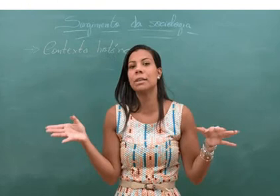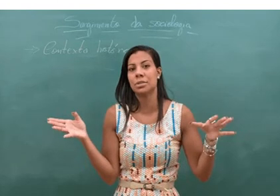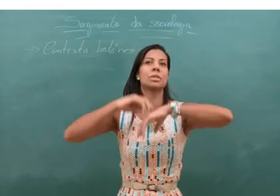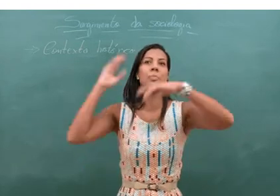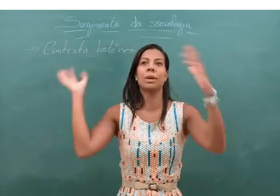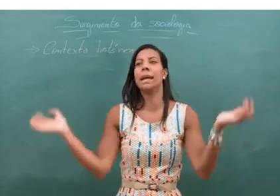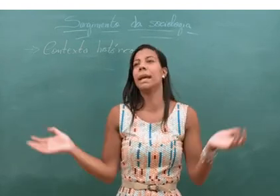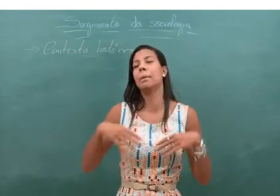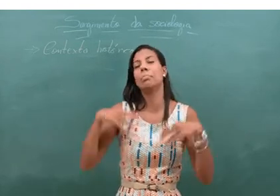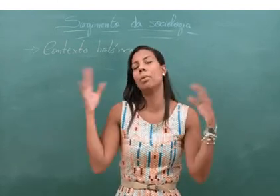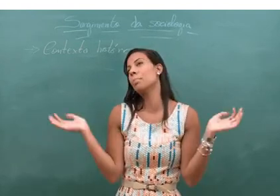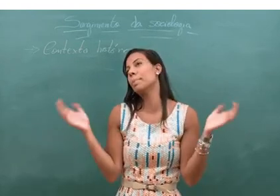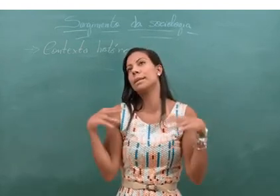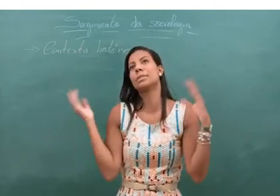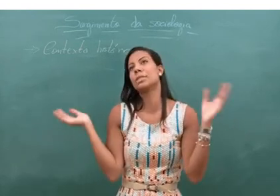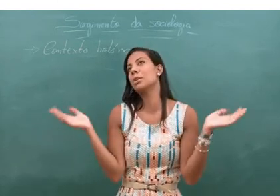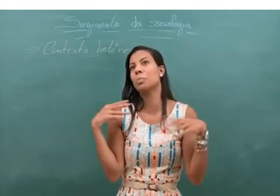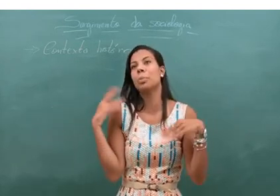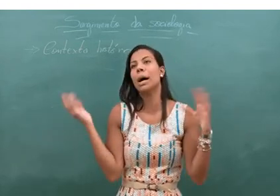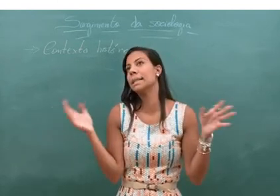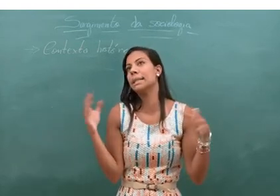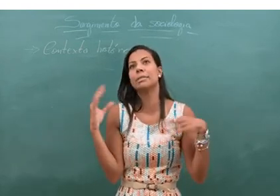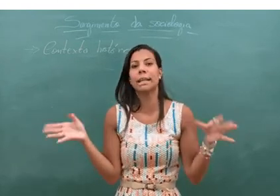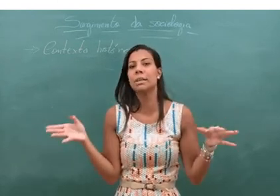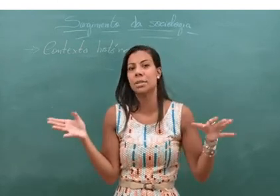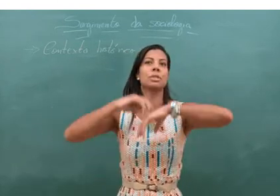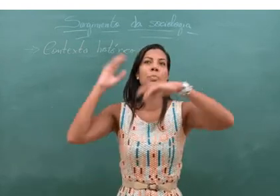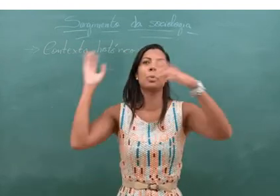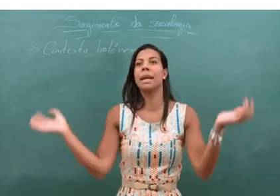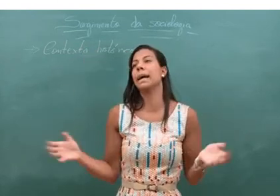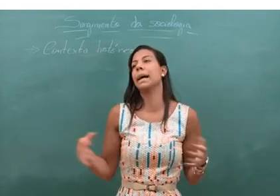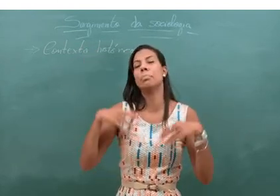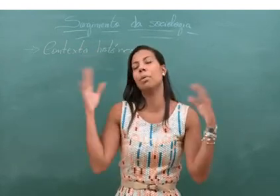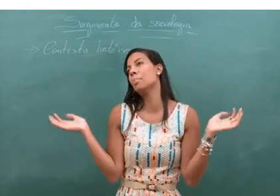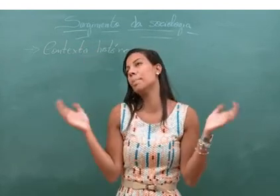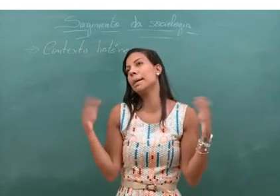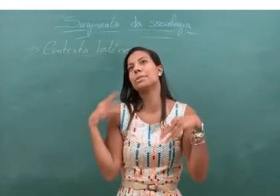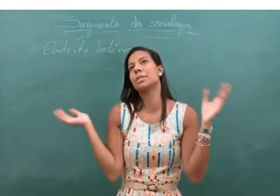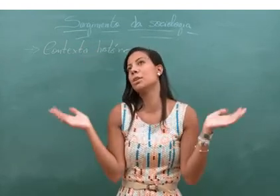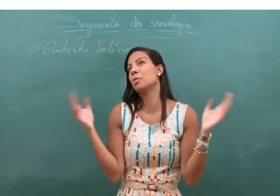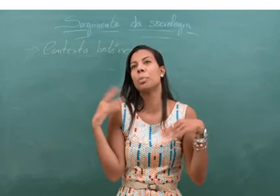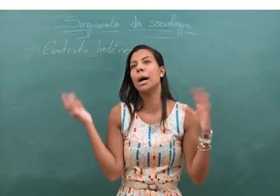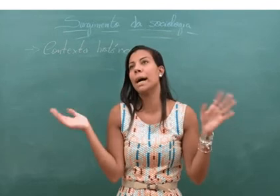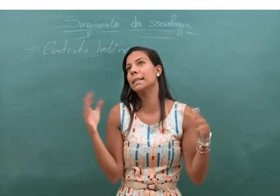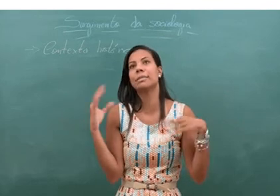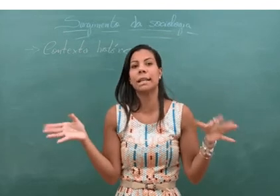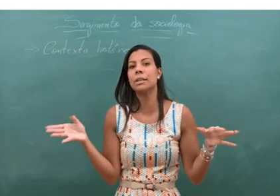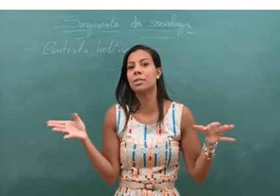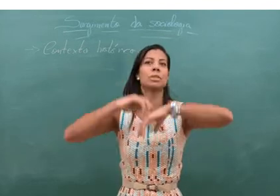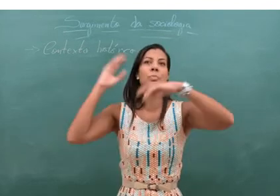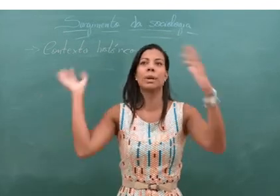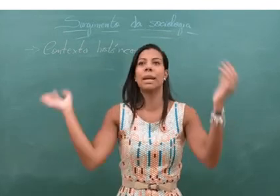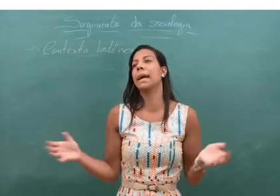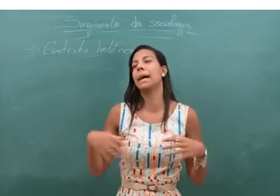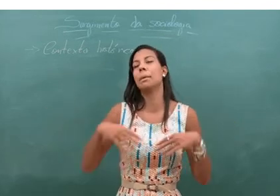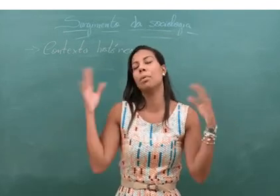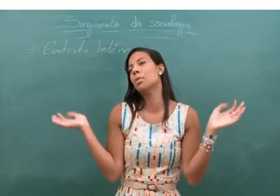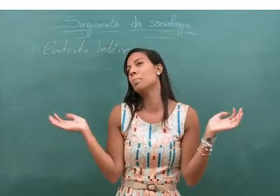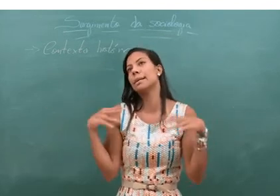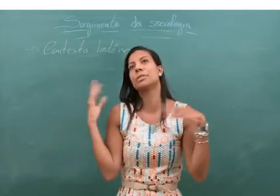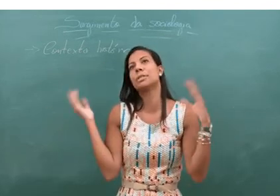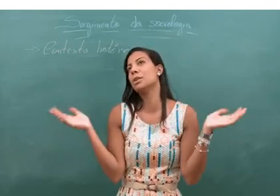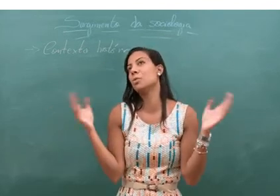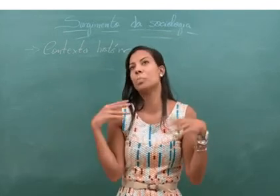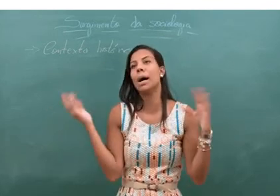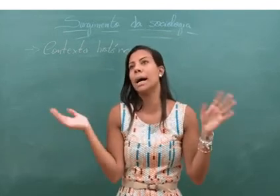placas, músicas. Tudo isso que estabelece a comunicação, ou seja, que transmite uma mensagem, mas